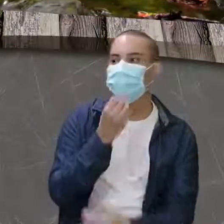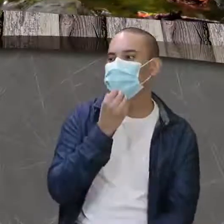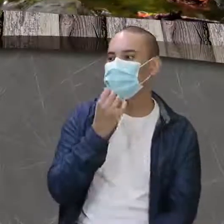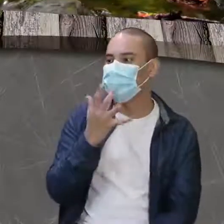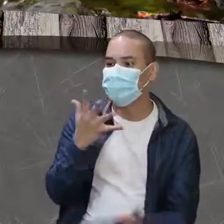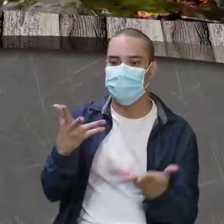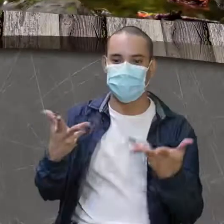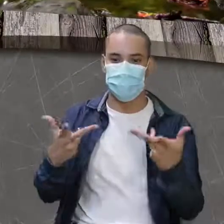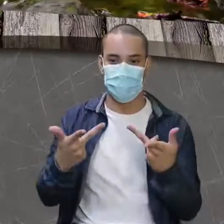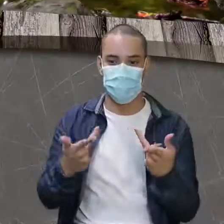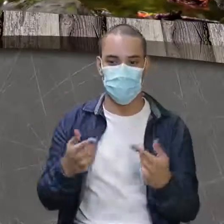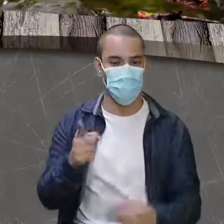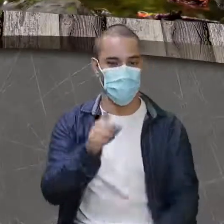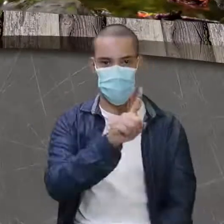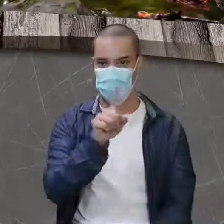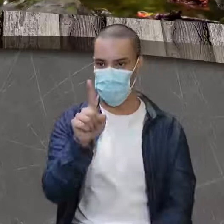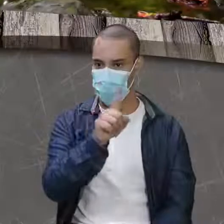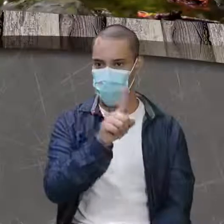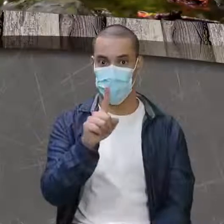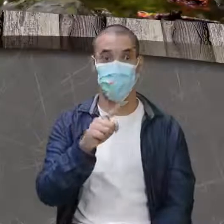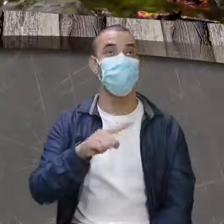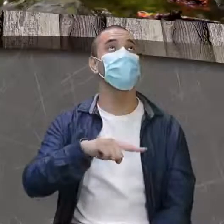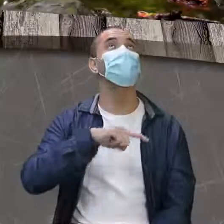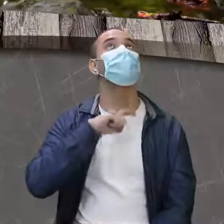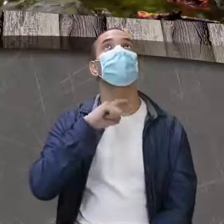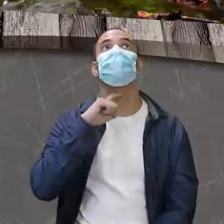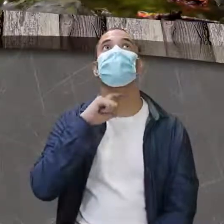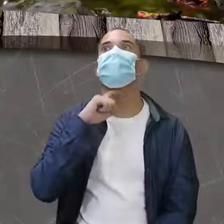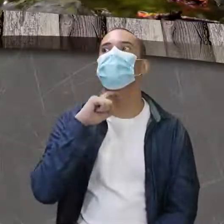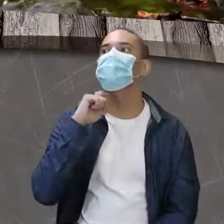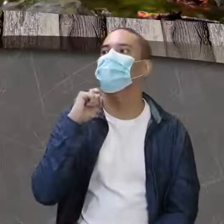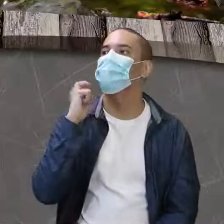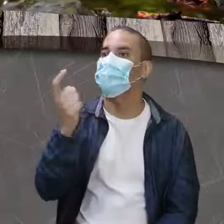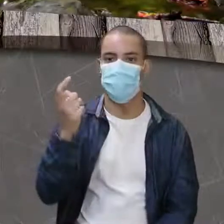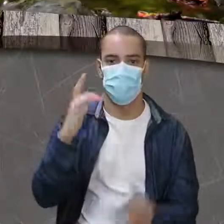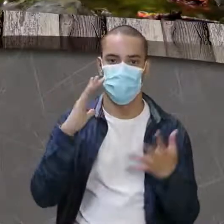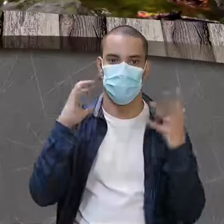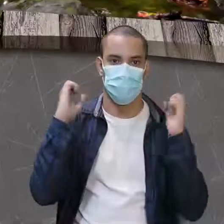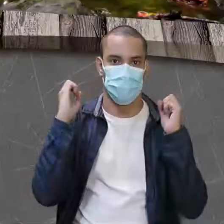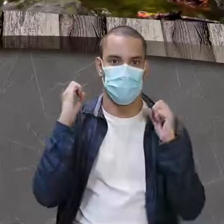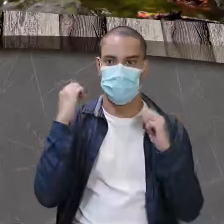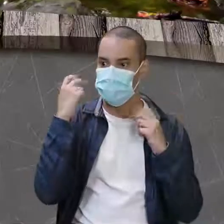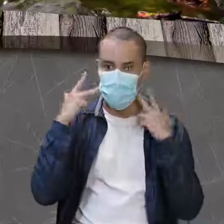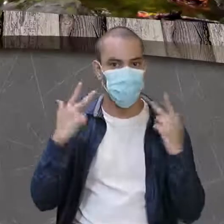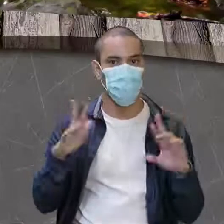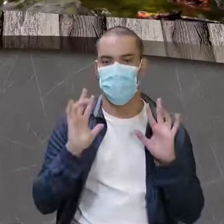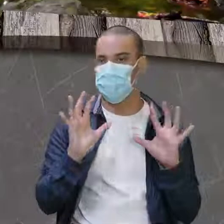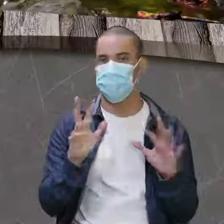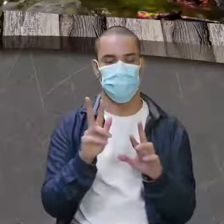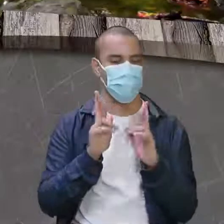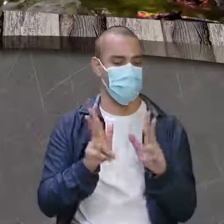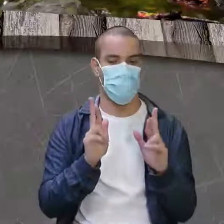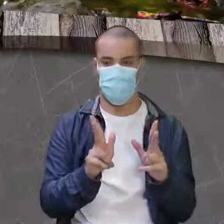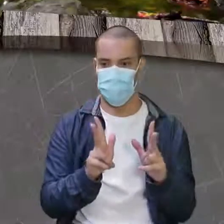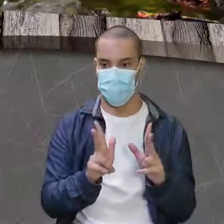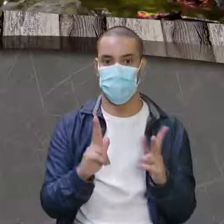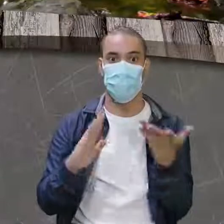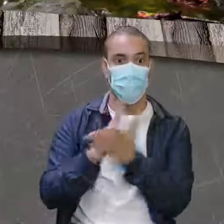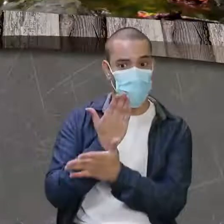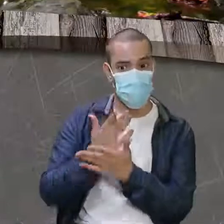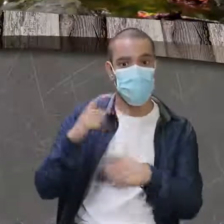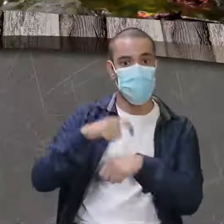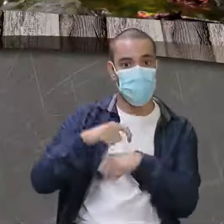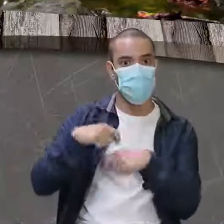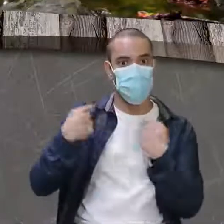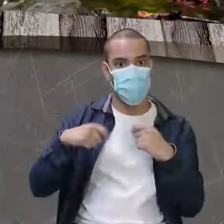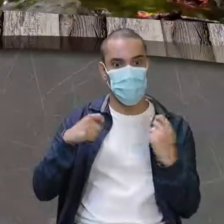harmonia, não. Ninguém na natureza, galera, não existe nada estático, não. Tá? Alguns momentos eu vou ter que